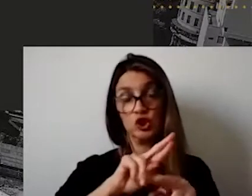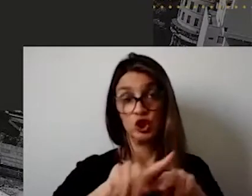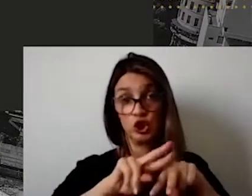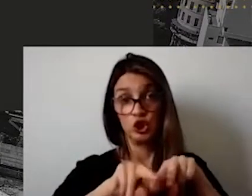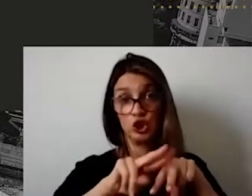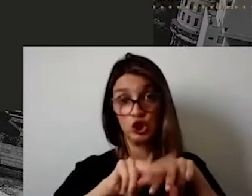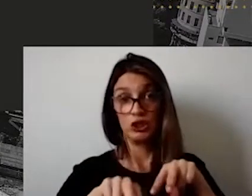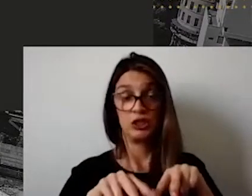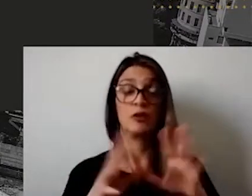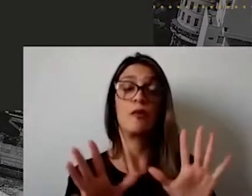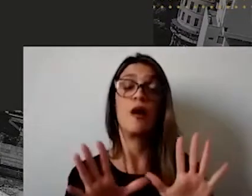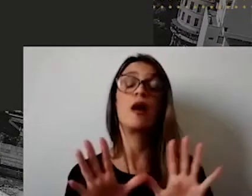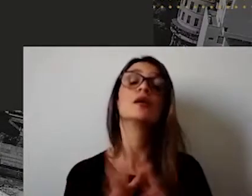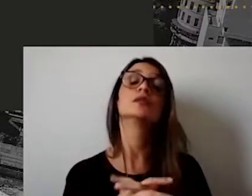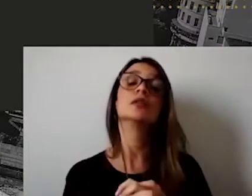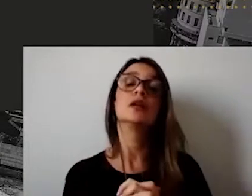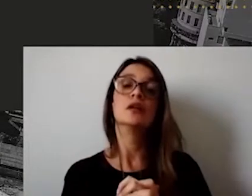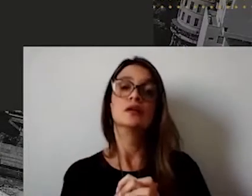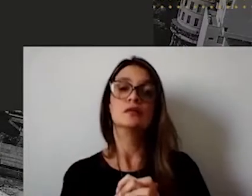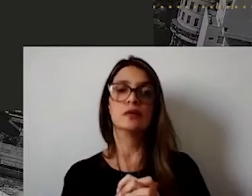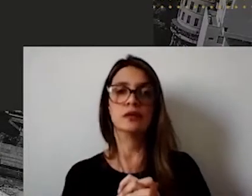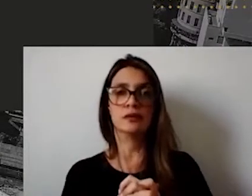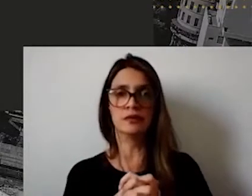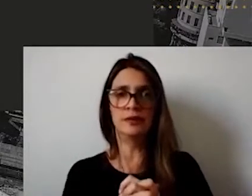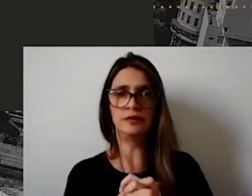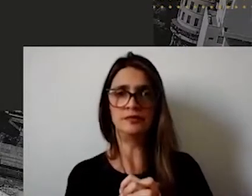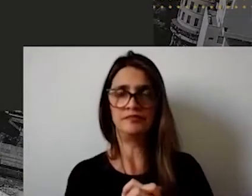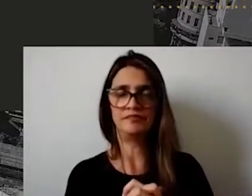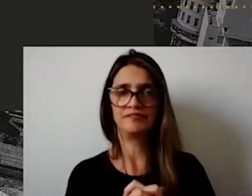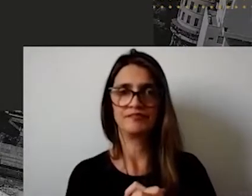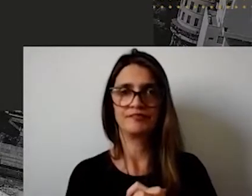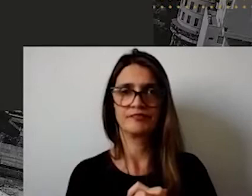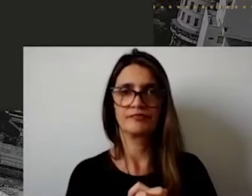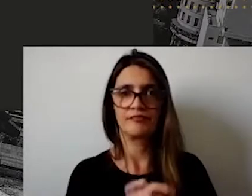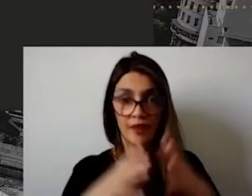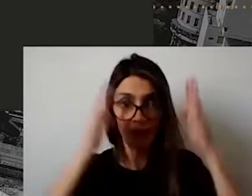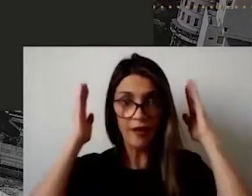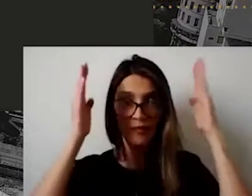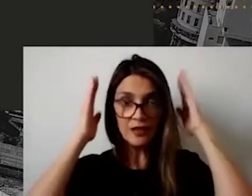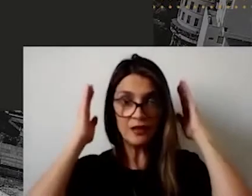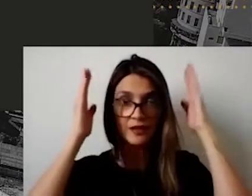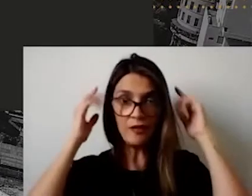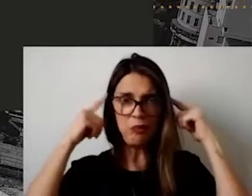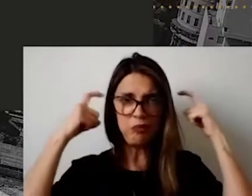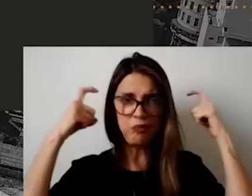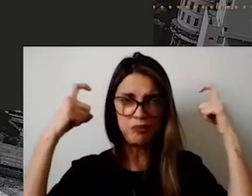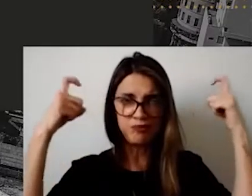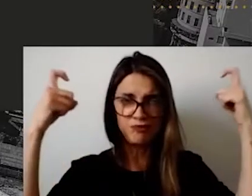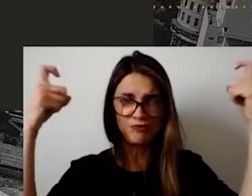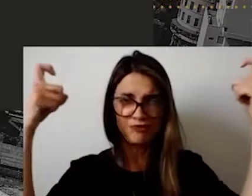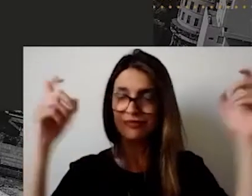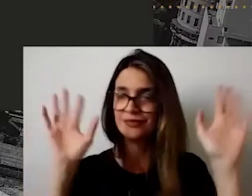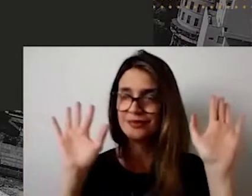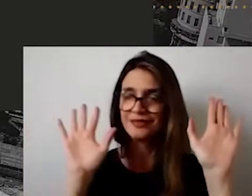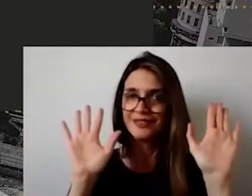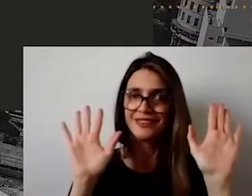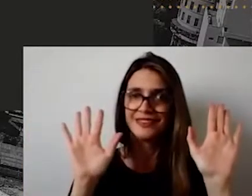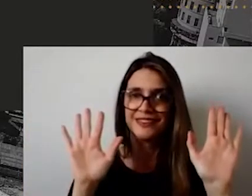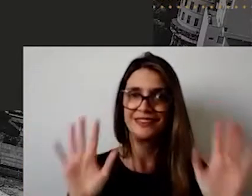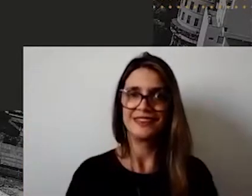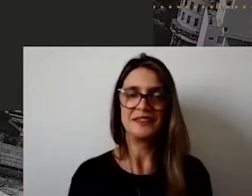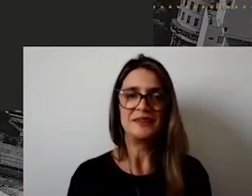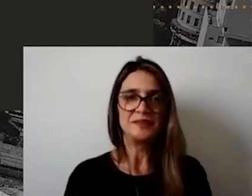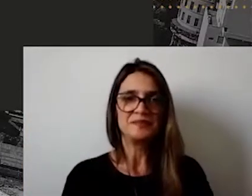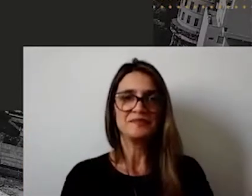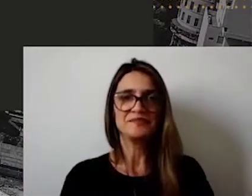essa é uma das questões conceituais. Passando um caminhão aqui, mas ele vai passar